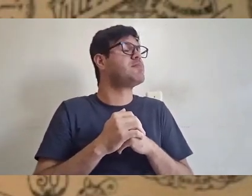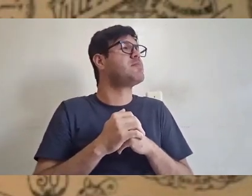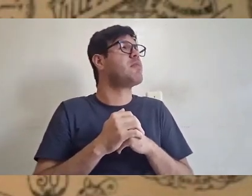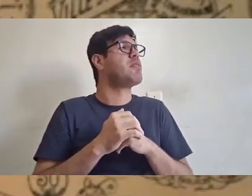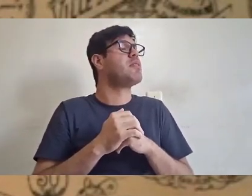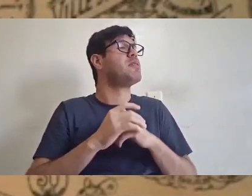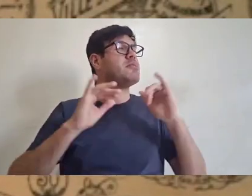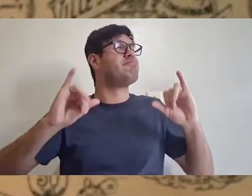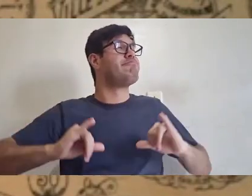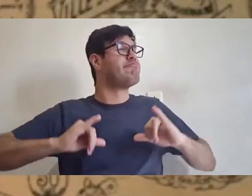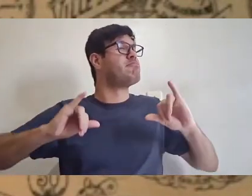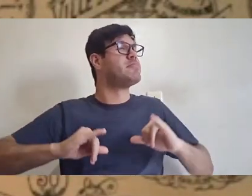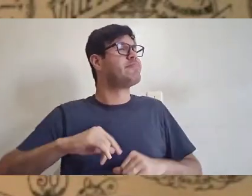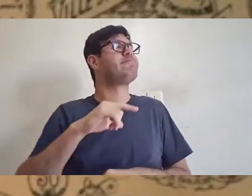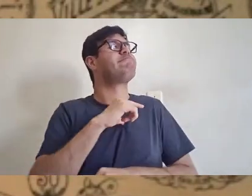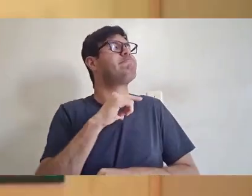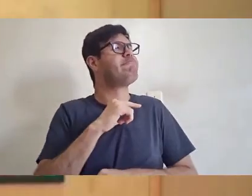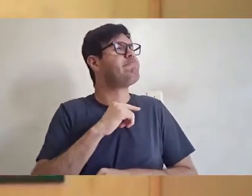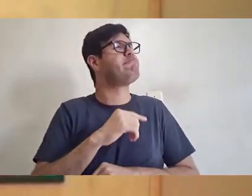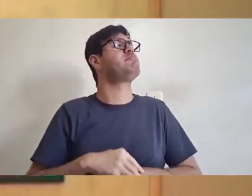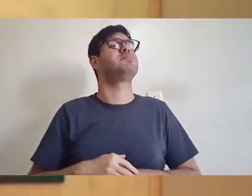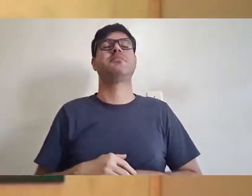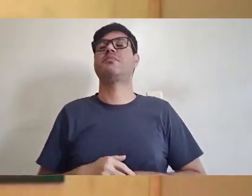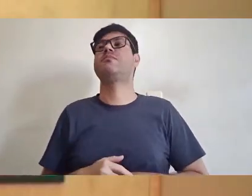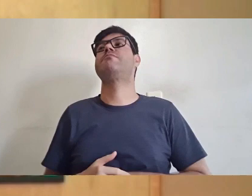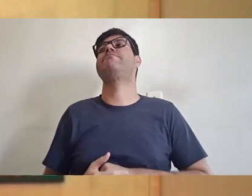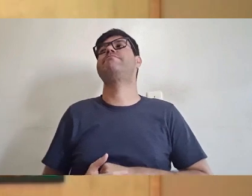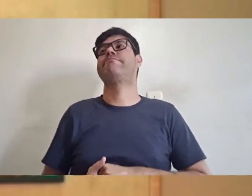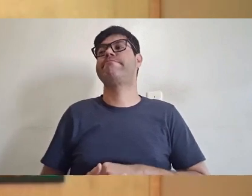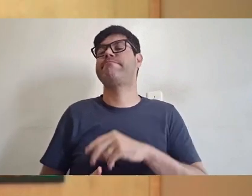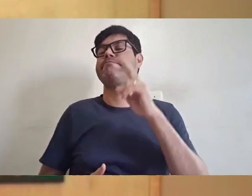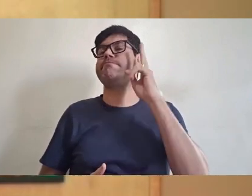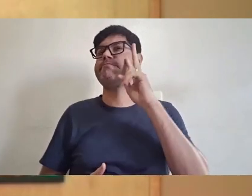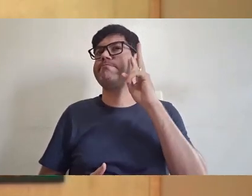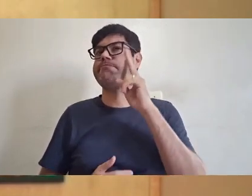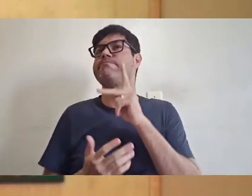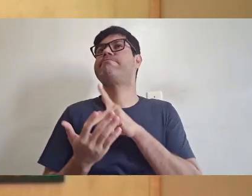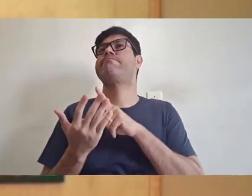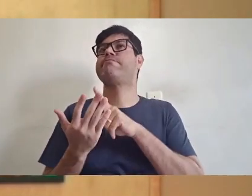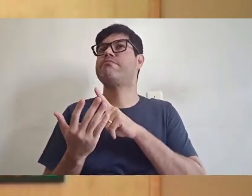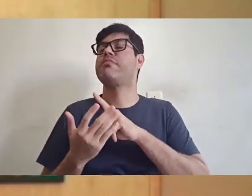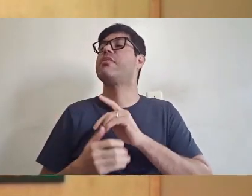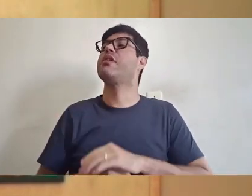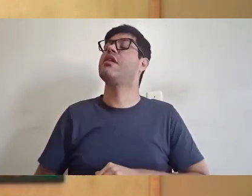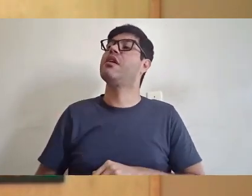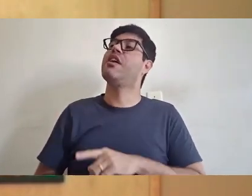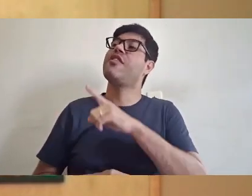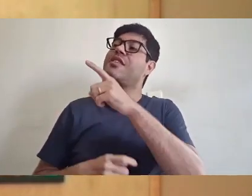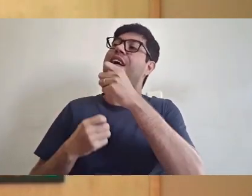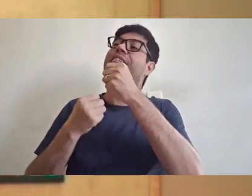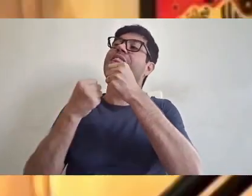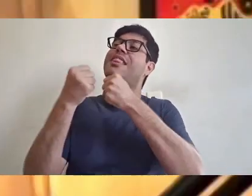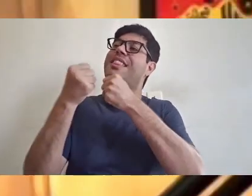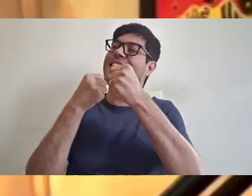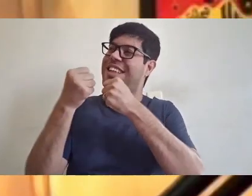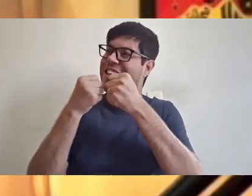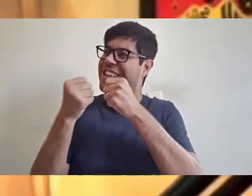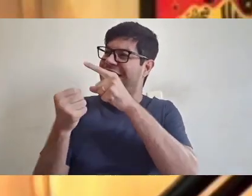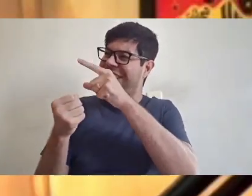Sofreu muito. Puxa, eu me lembro muito. Bom, vamos falar da sua carreira como narrador esportivo. De Limeira,